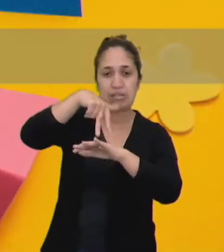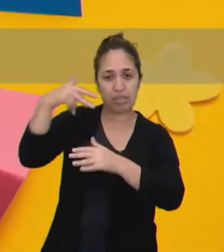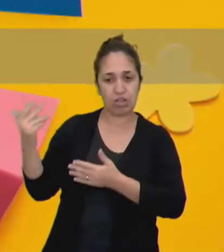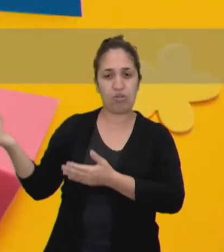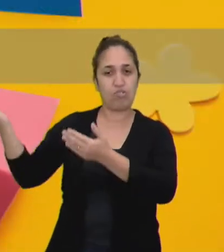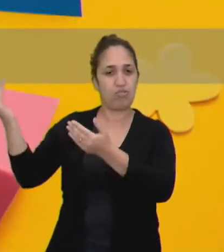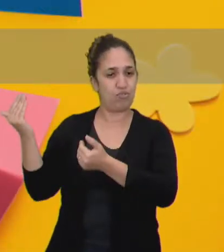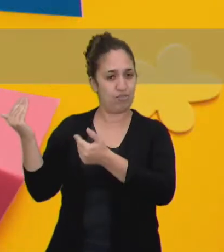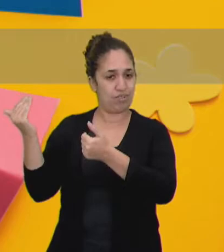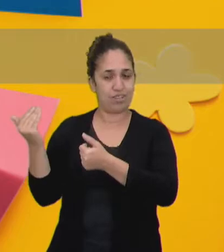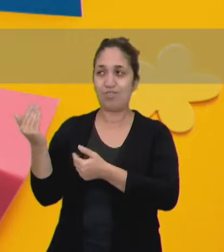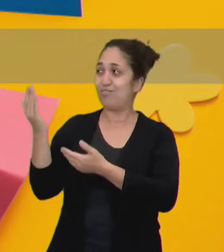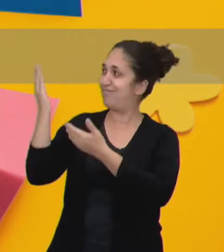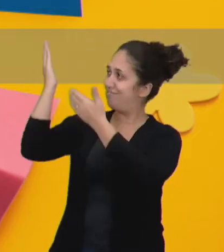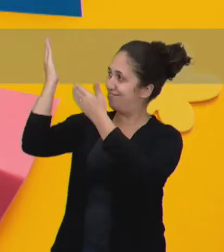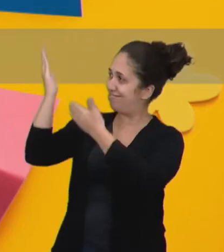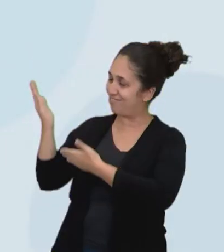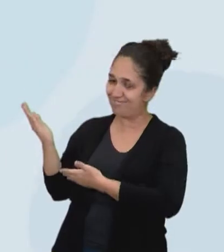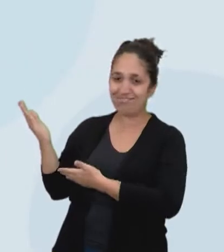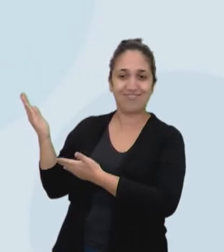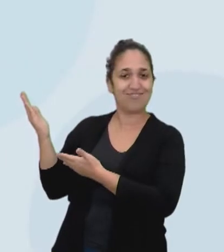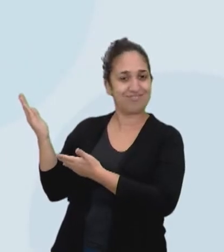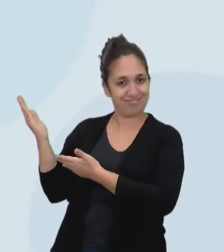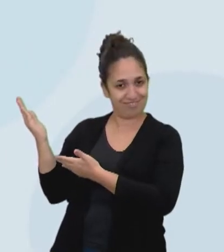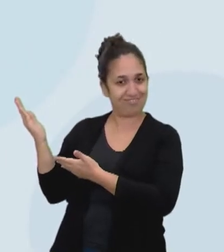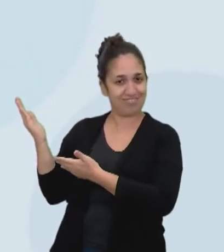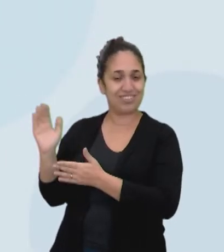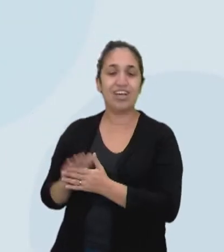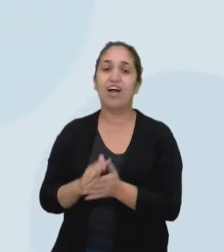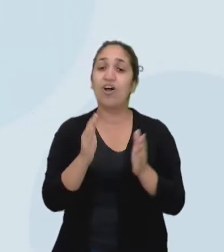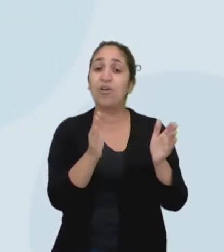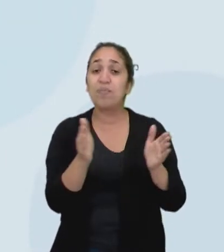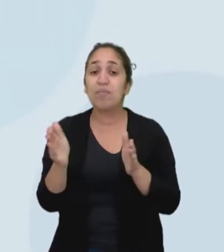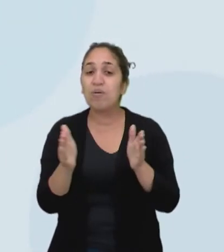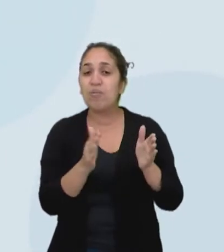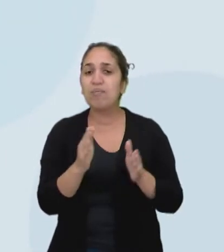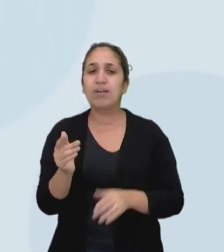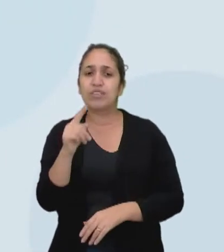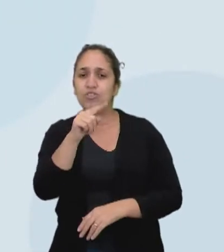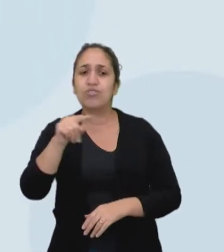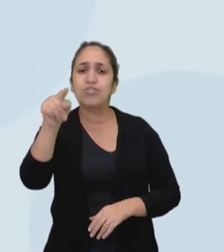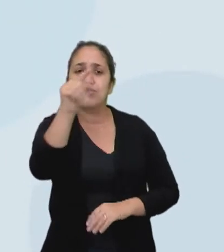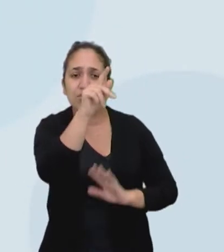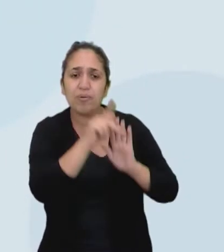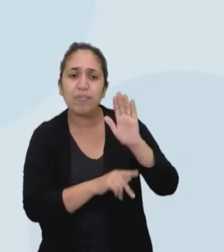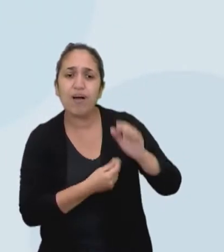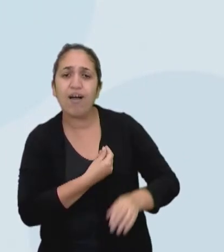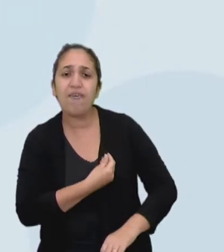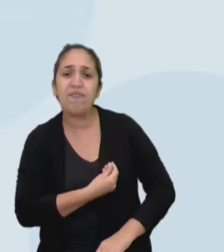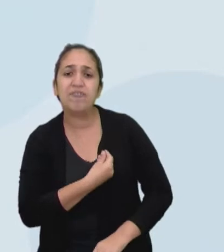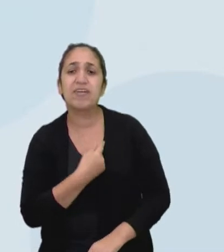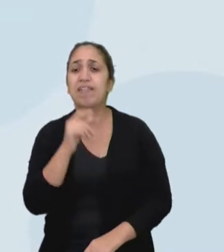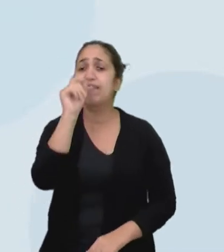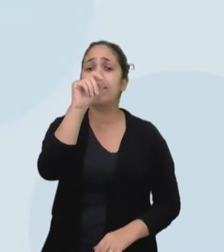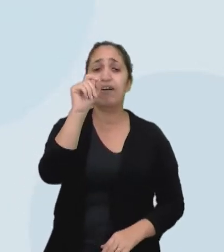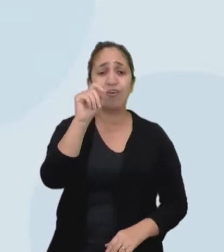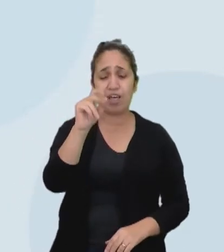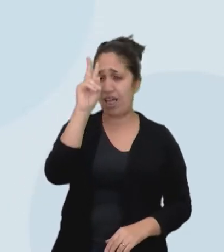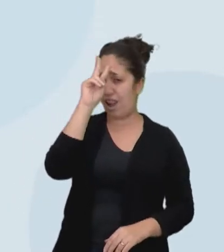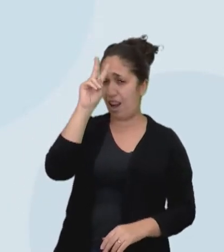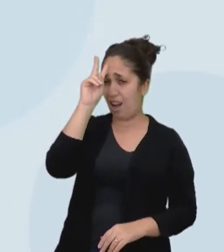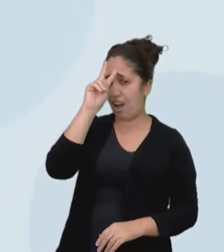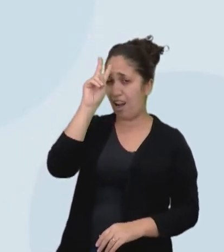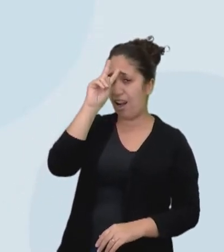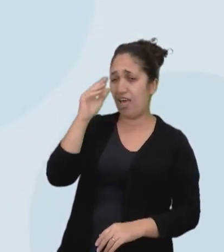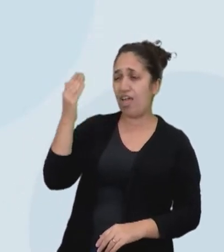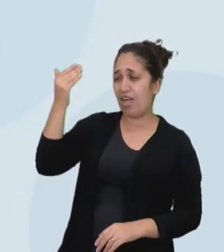na tela para vocês, olha só. Então nós temos aquele momento de qual o seu projeto de vida. Lembra que quando vocês começaram aqui